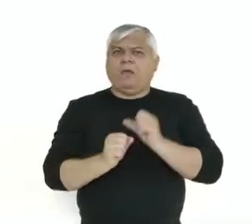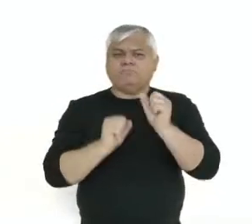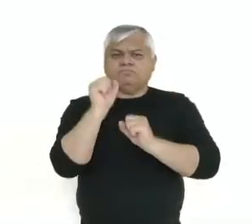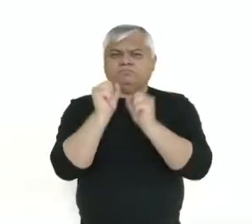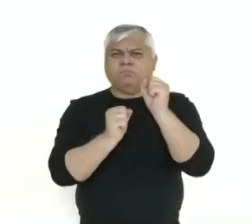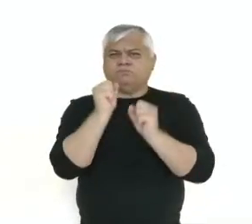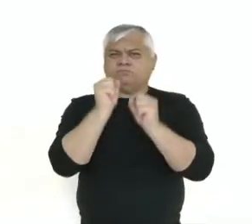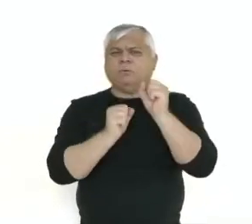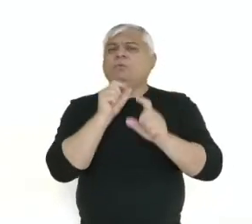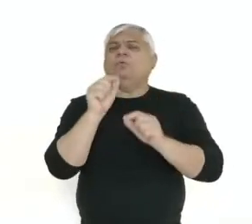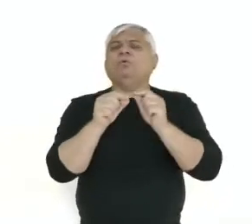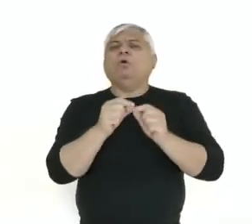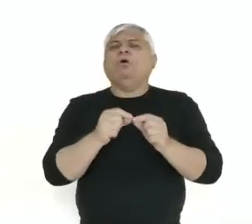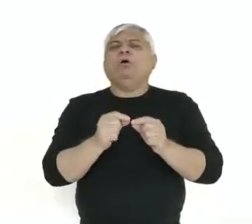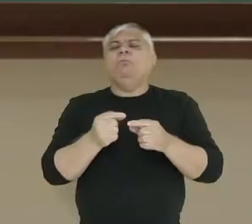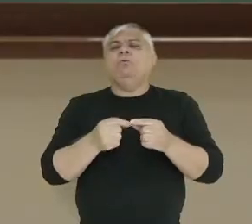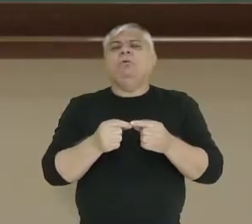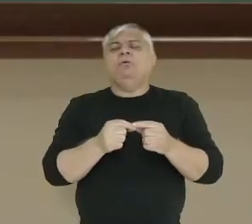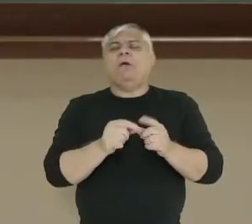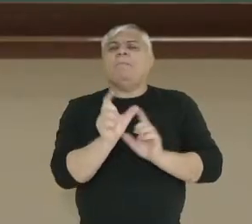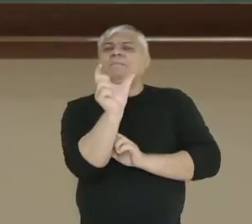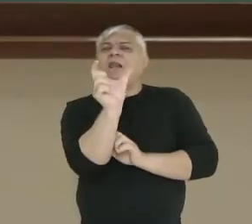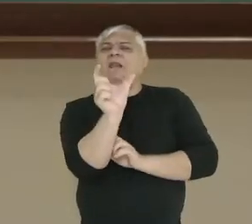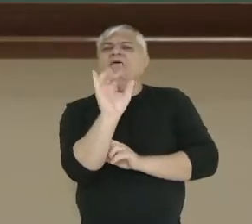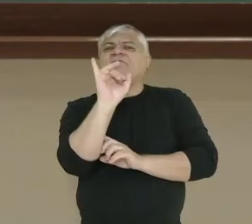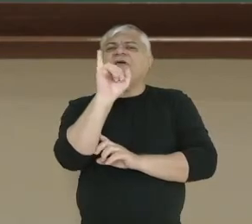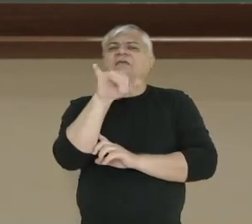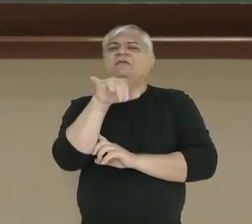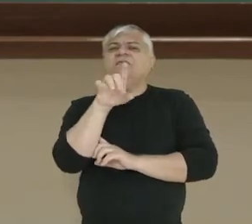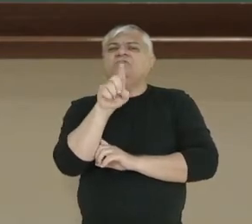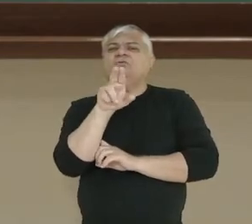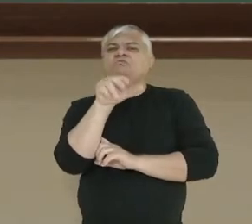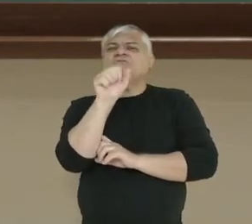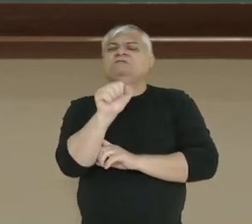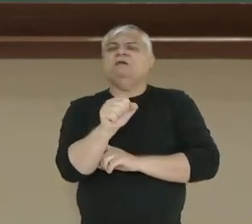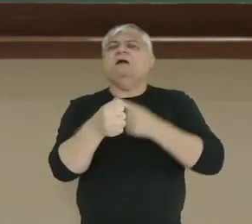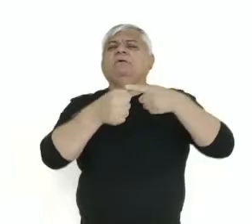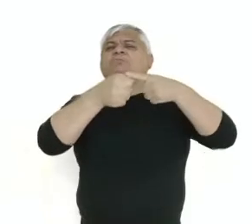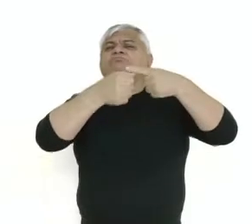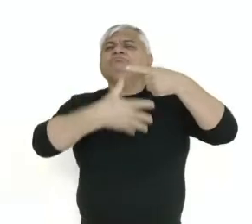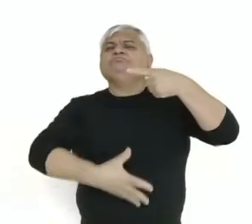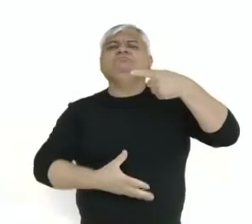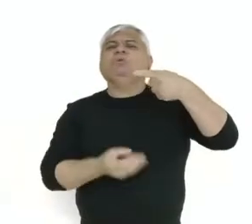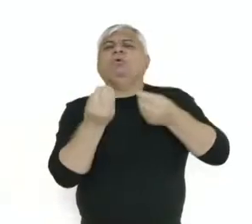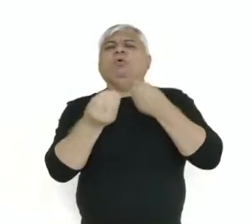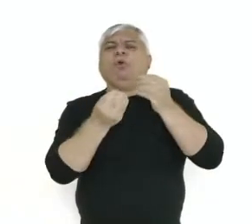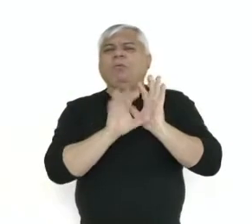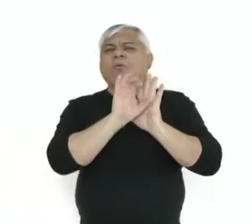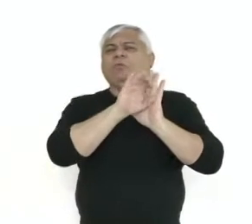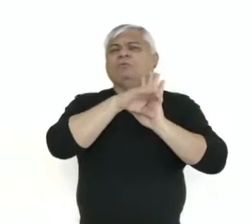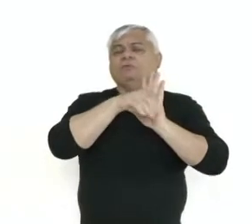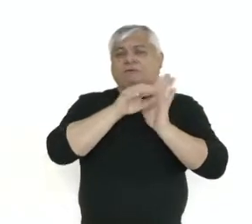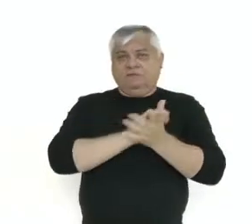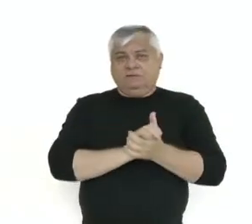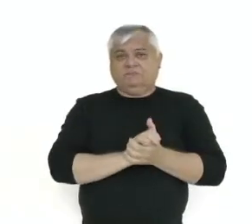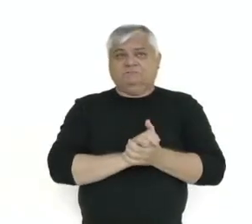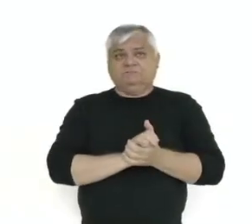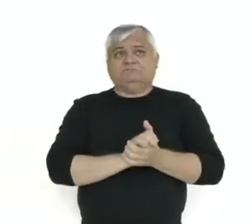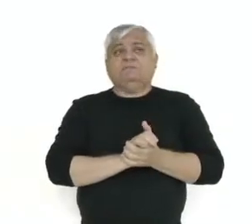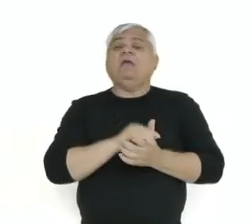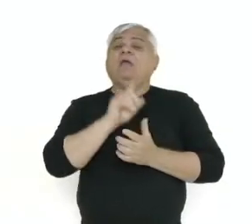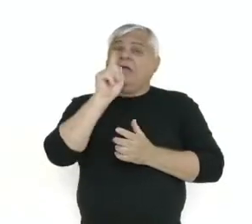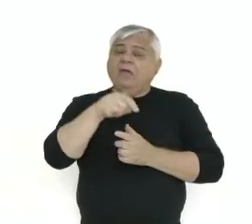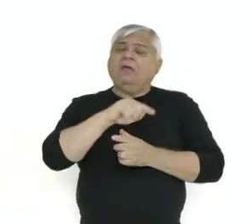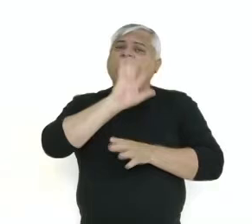Como podemos definir o conceito de indústria? E a gente pode definir o conceito de indústria como um conjunto